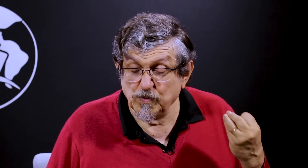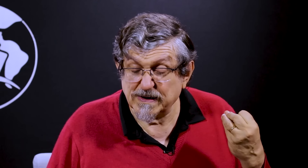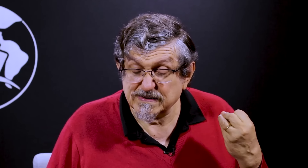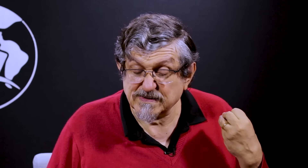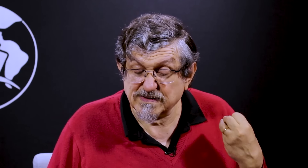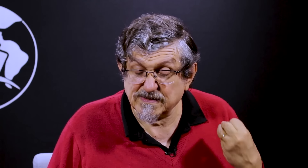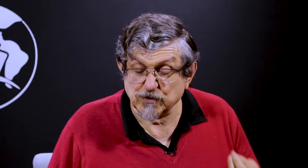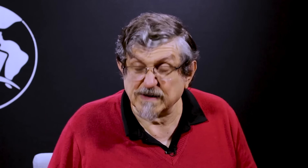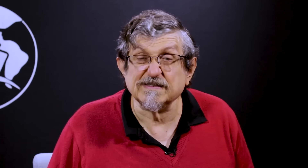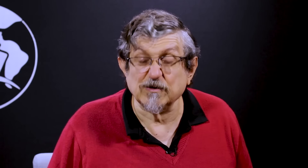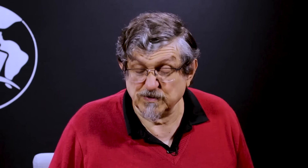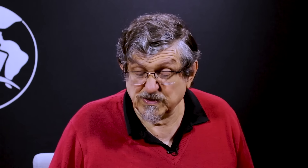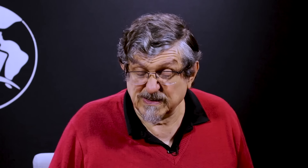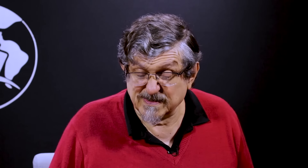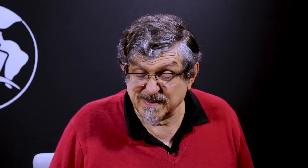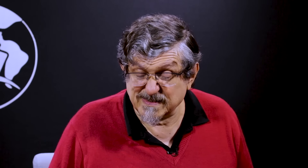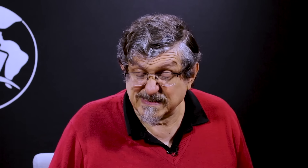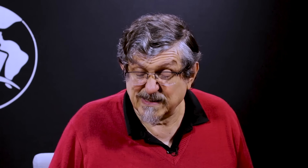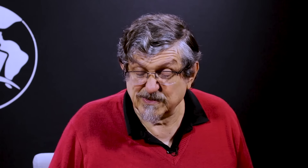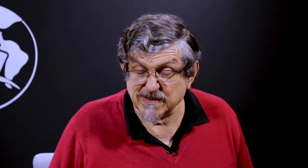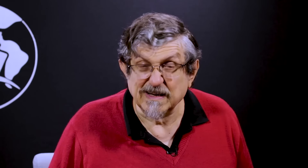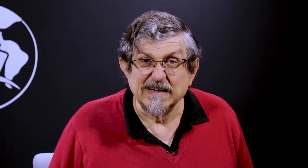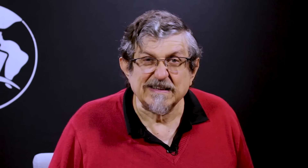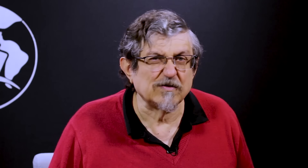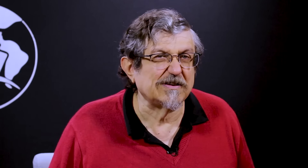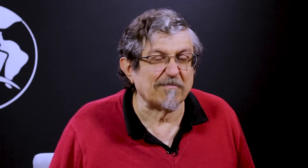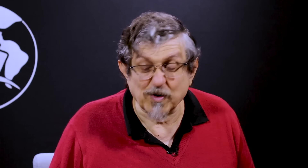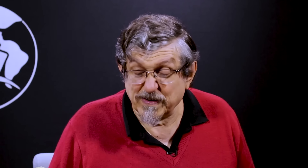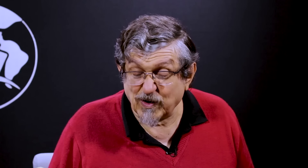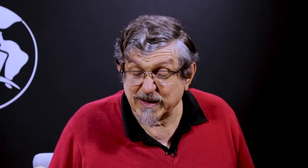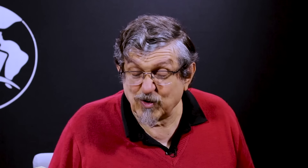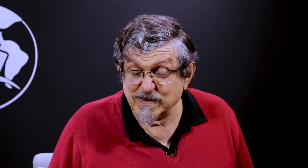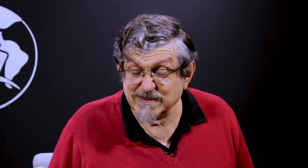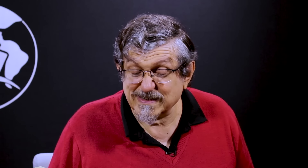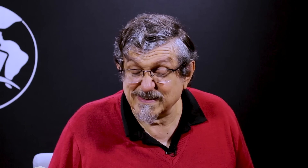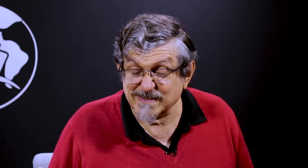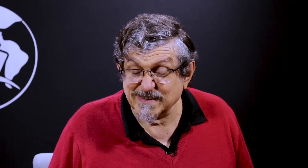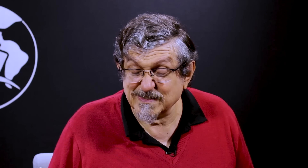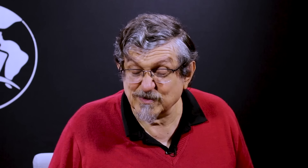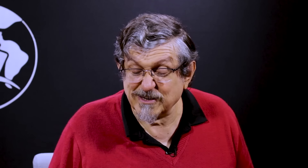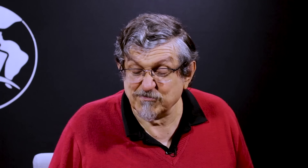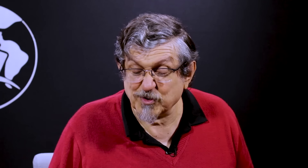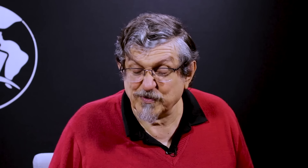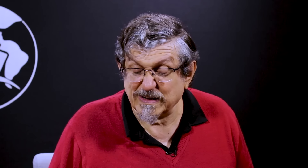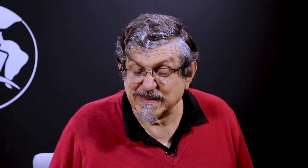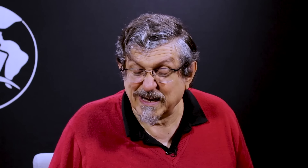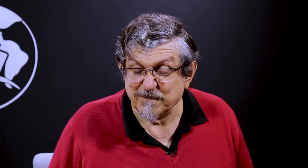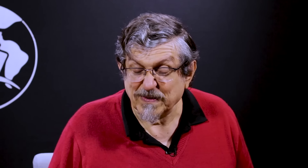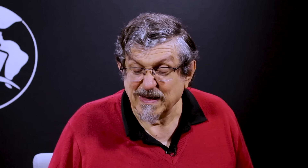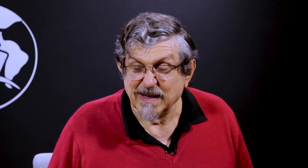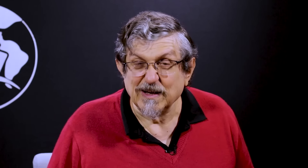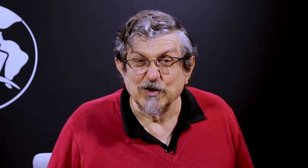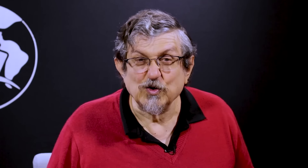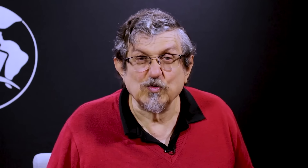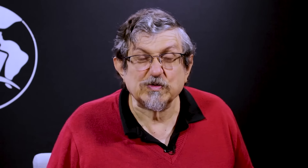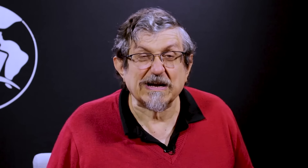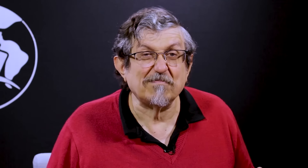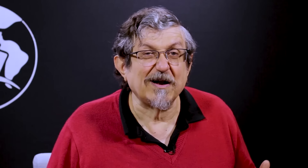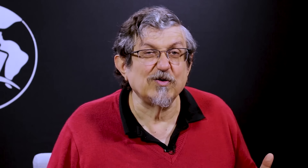numa situação de necessidade né não se aproveitar olha que coisa interessante não se aproveitar